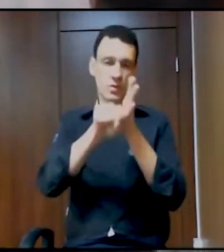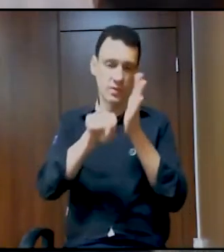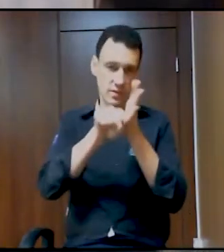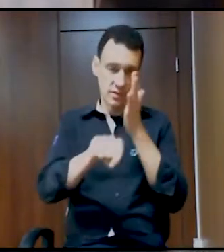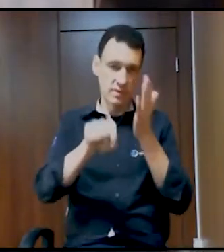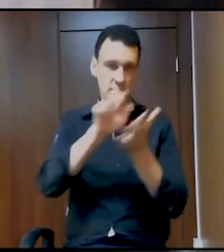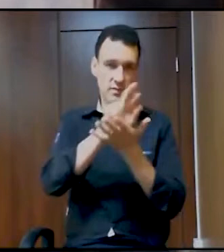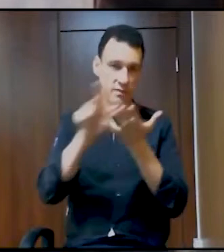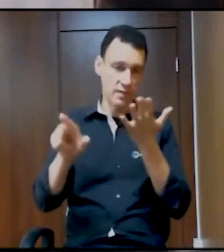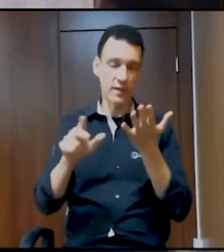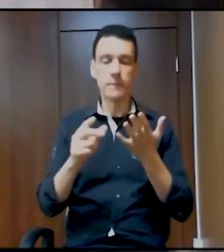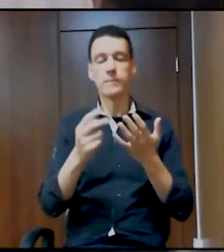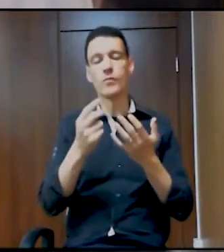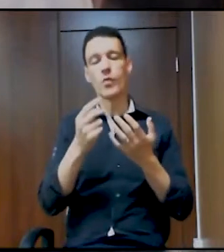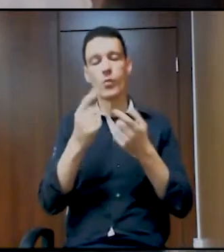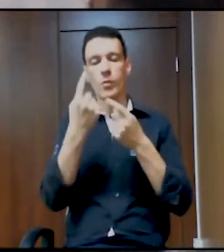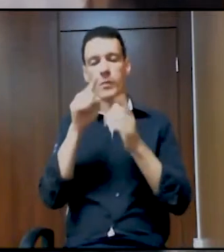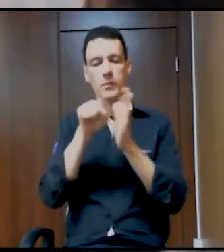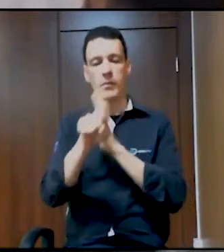uma pergunta que